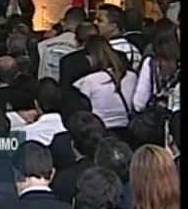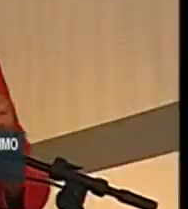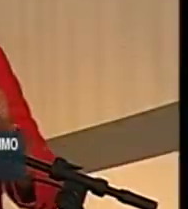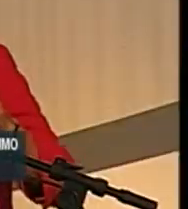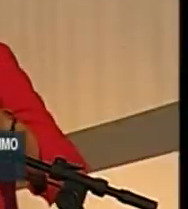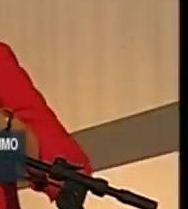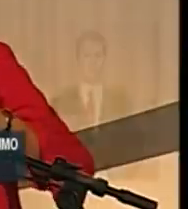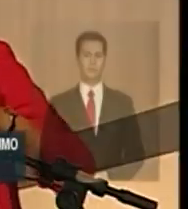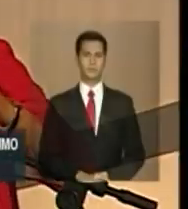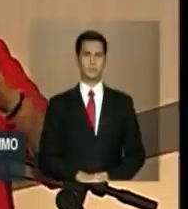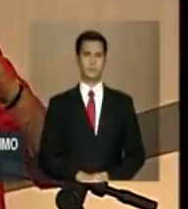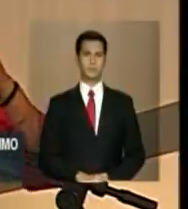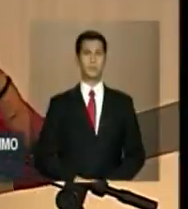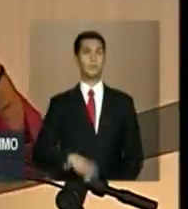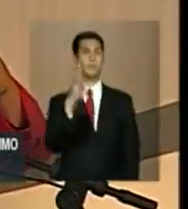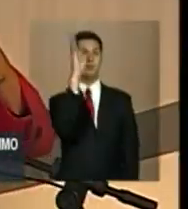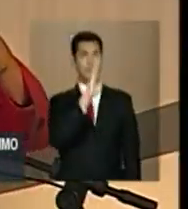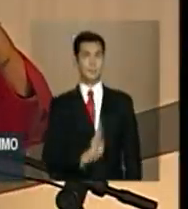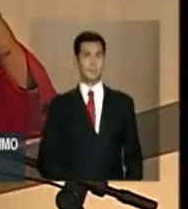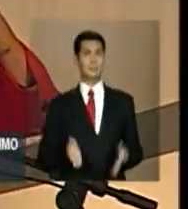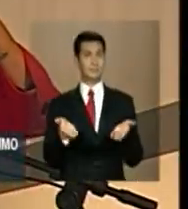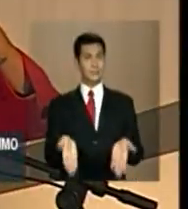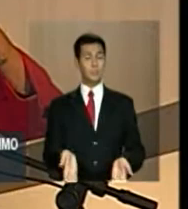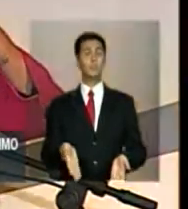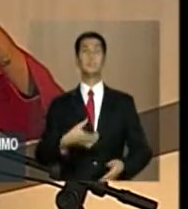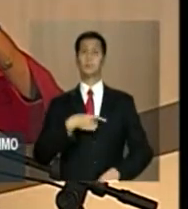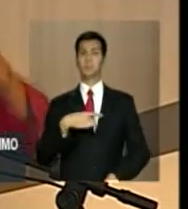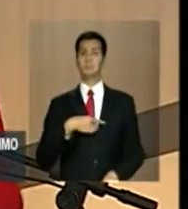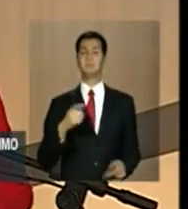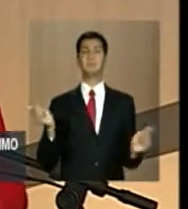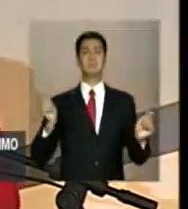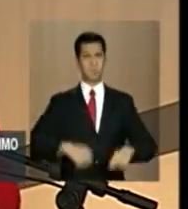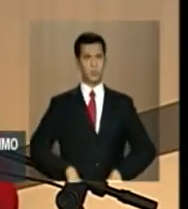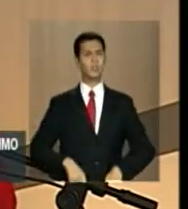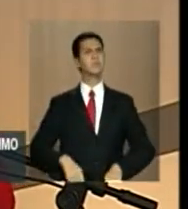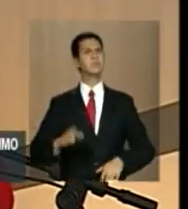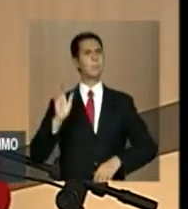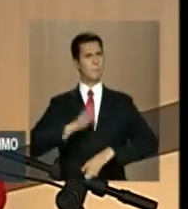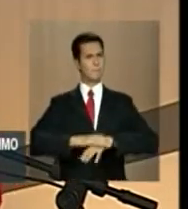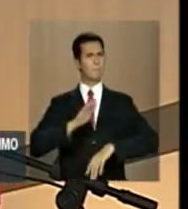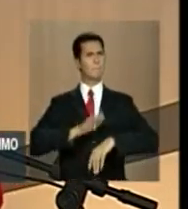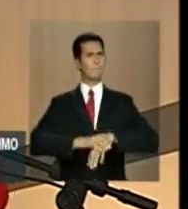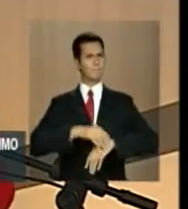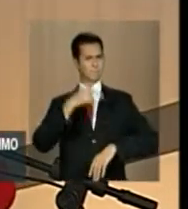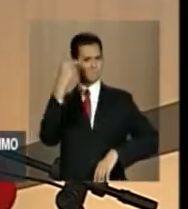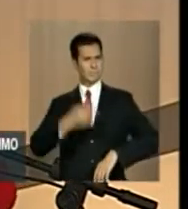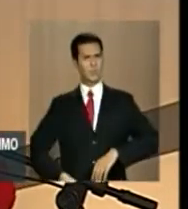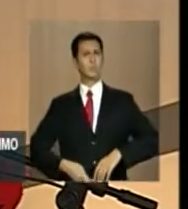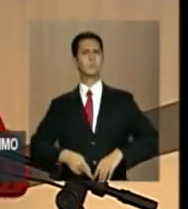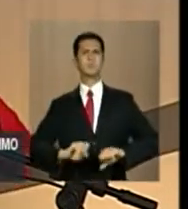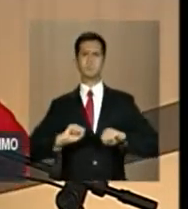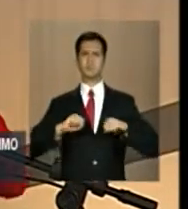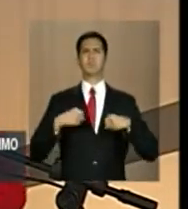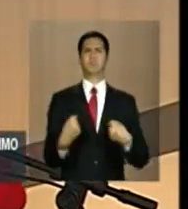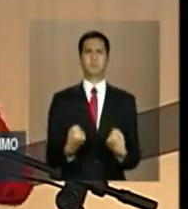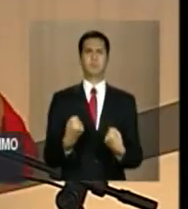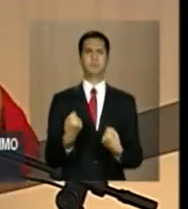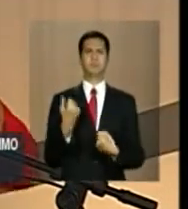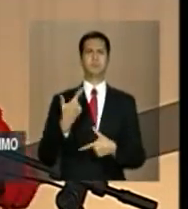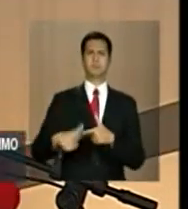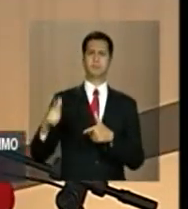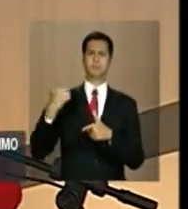Esse país tem condição de, apoiado nos seus próprios pés, enfrentar essa crise, porque